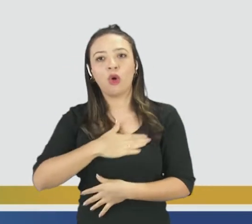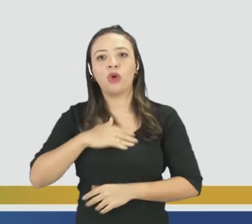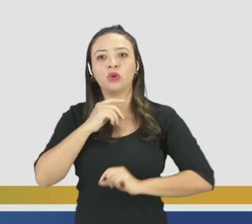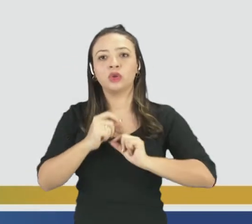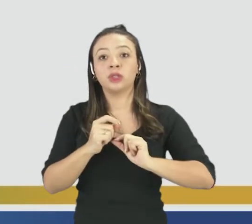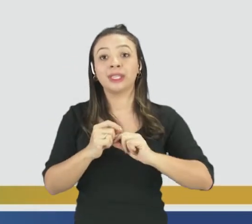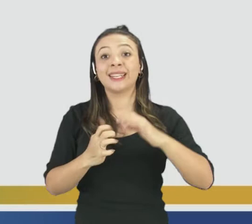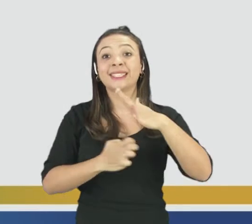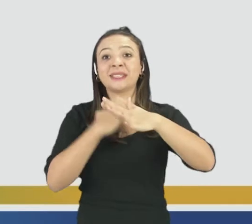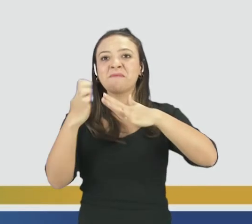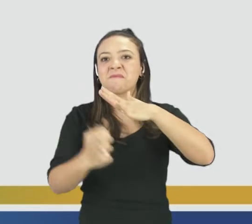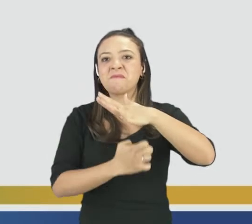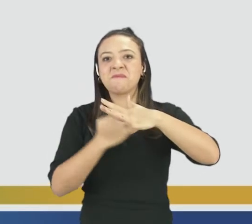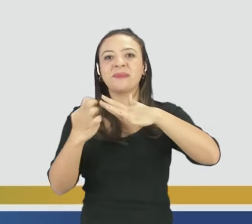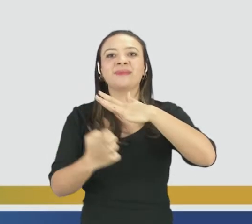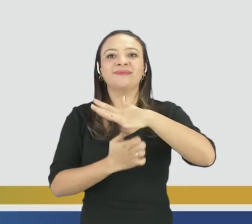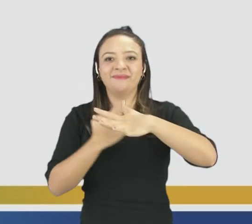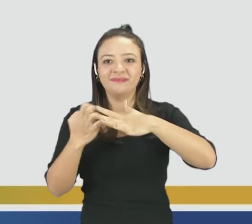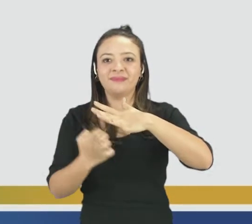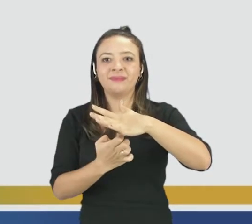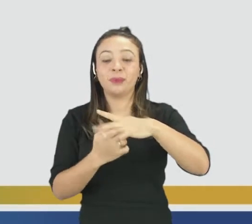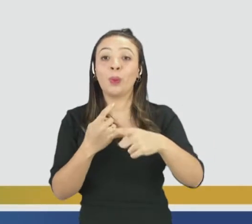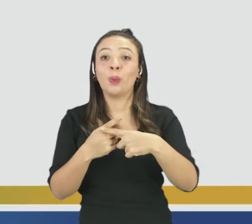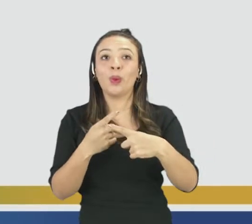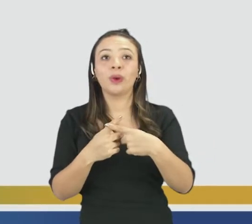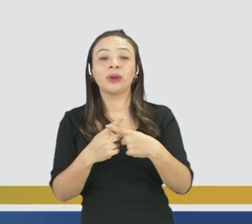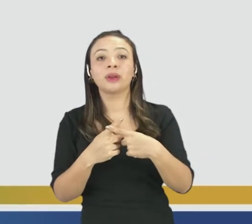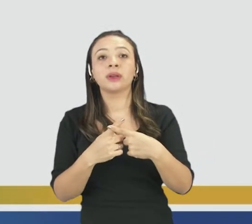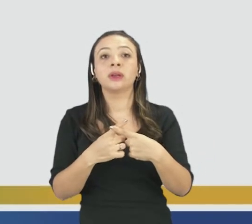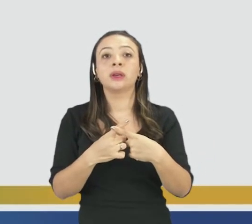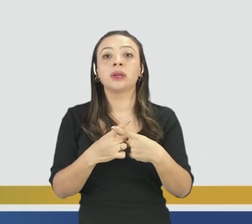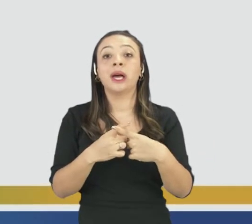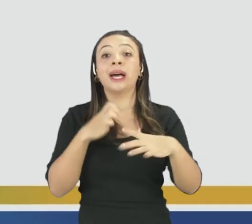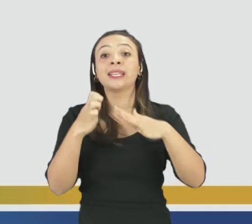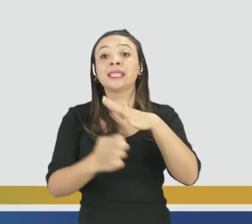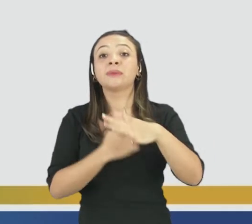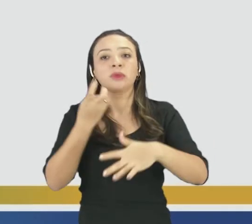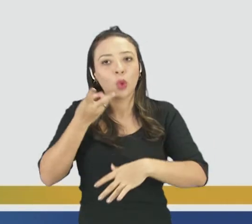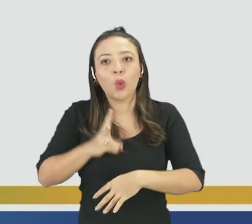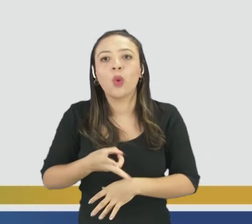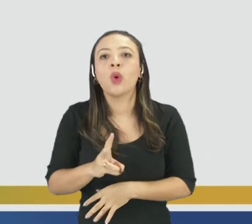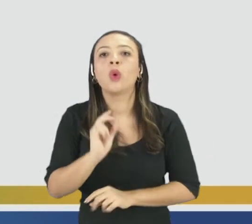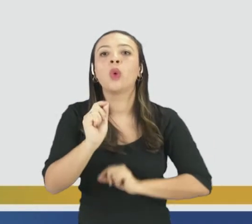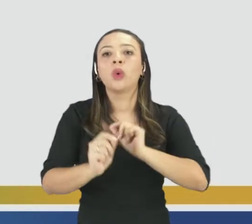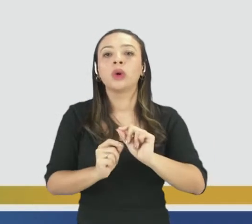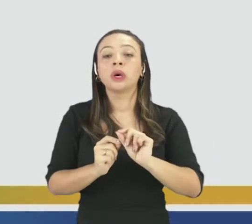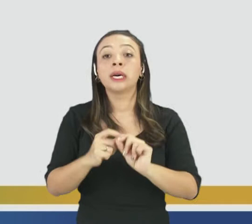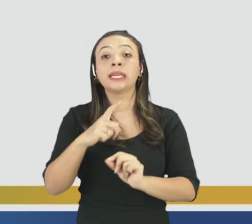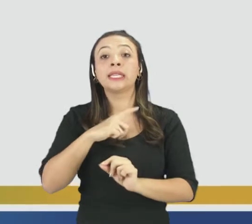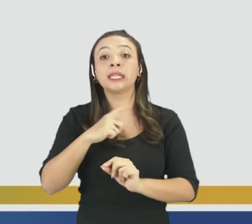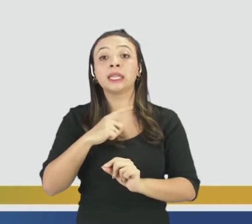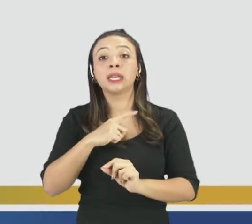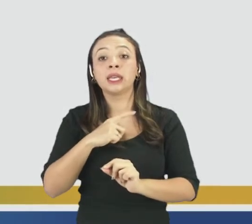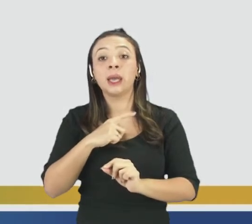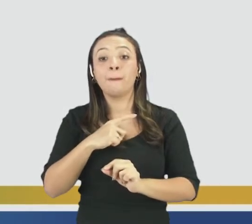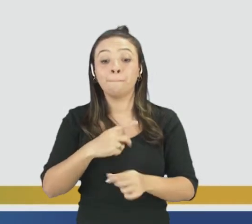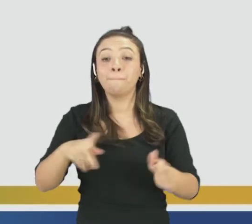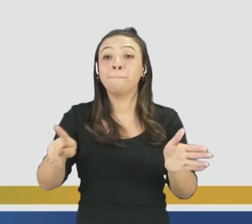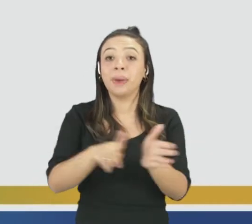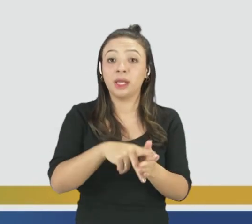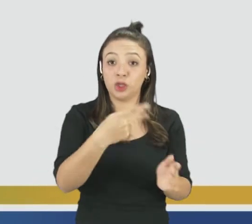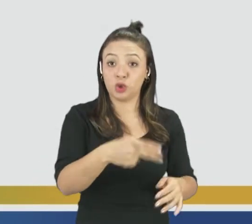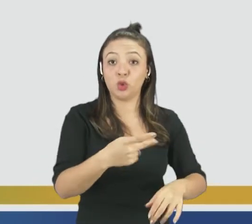empresas transnacionais haja Vista que esse fenômeno faz com que elas continuem com suas matrizes em um país